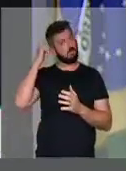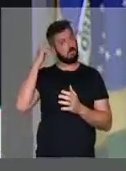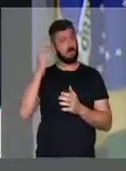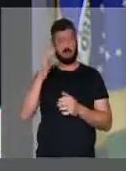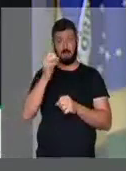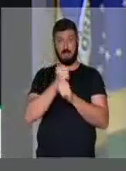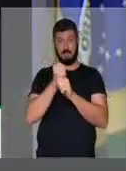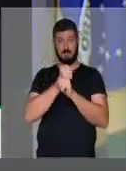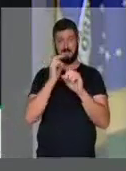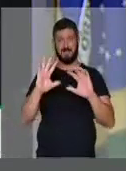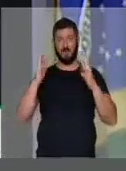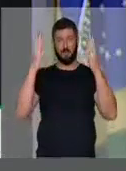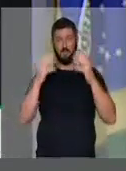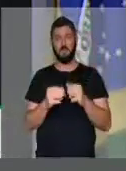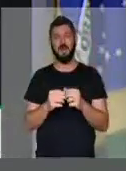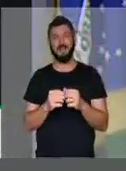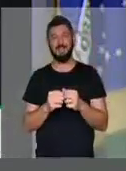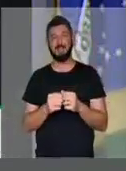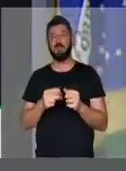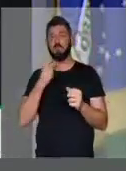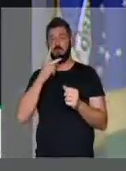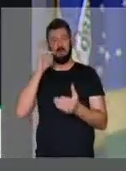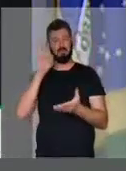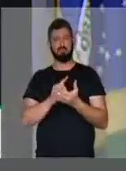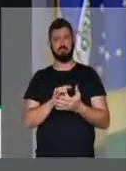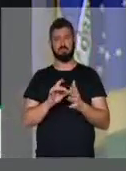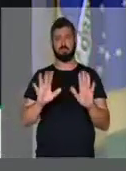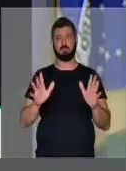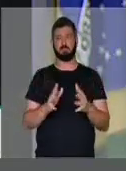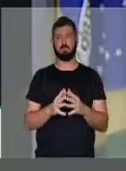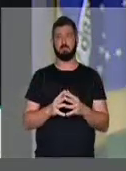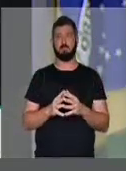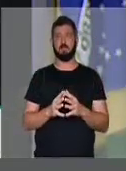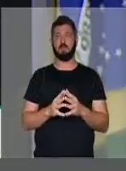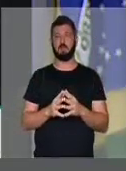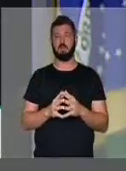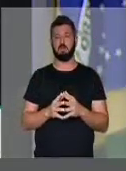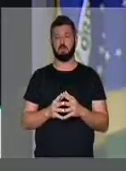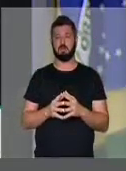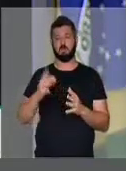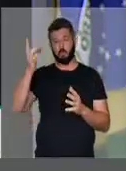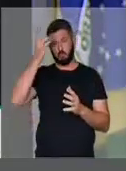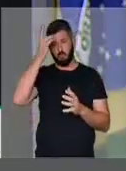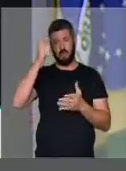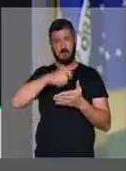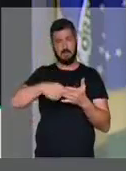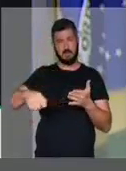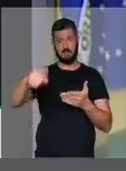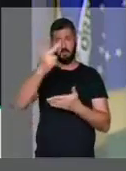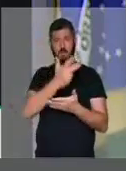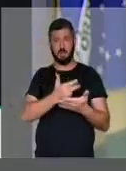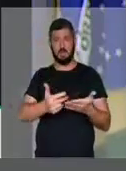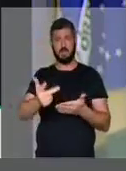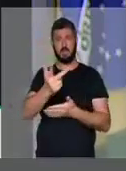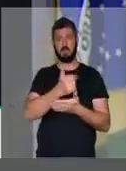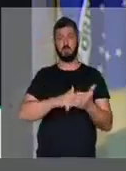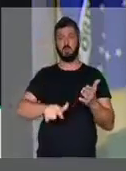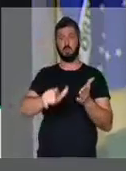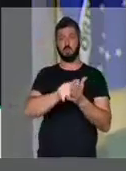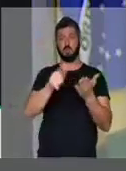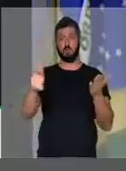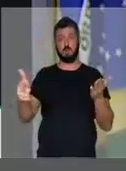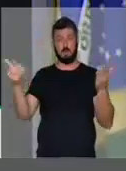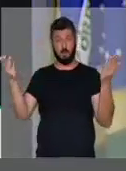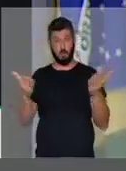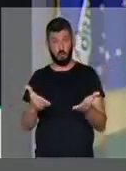10 anos, ele diz com muita propriedade, revelador de talento da escrita e do desenho, o jornal que